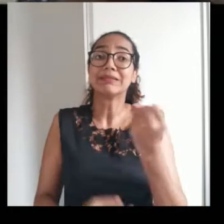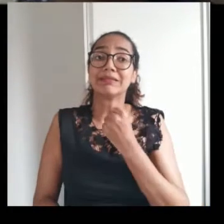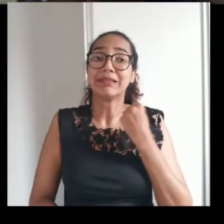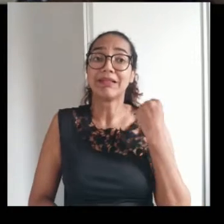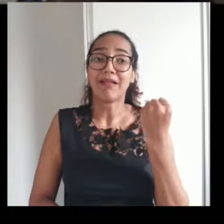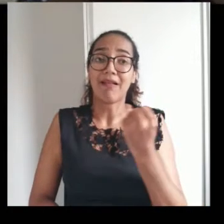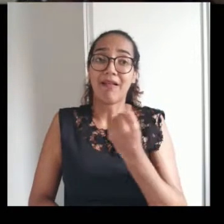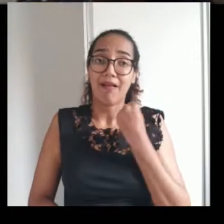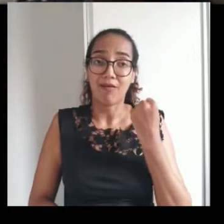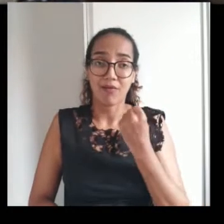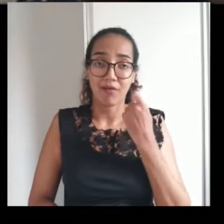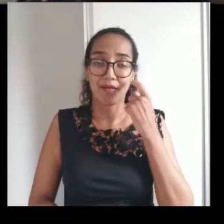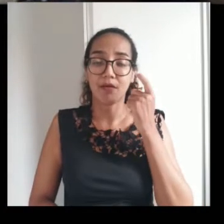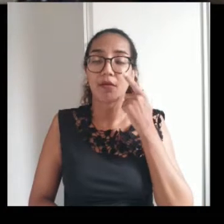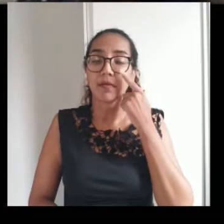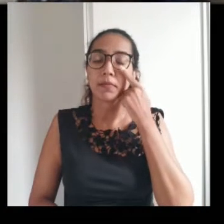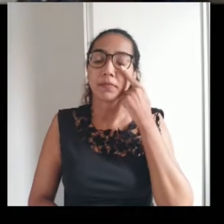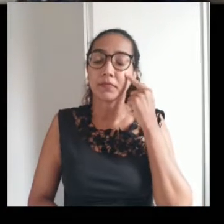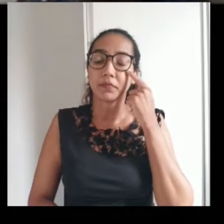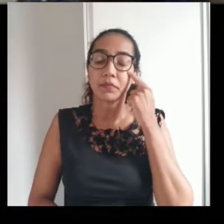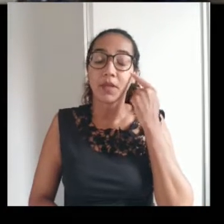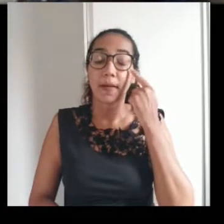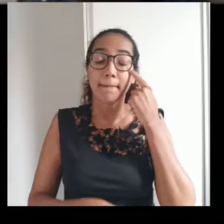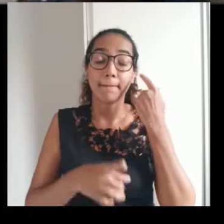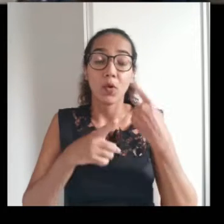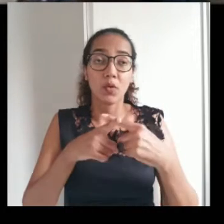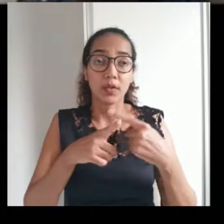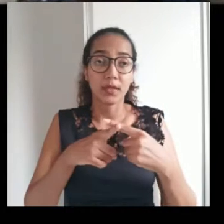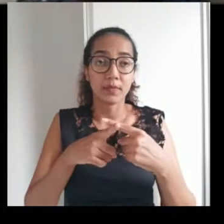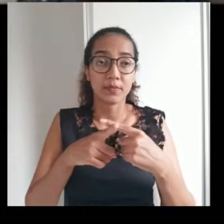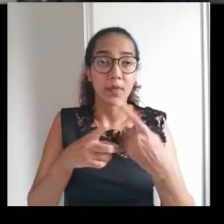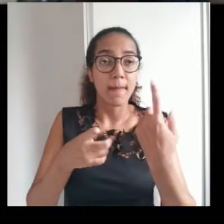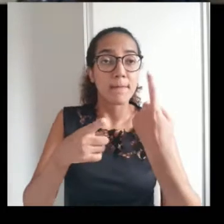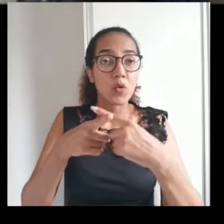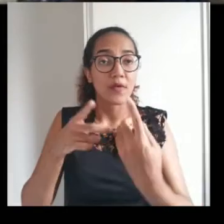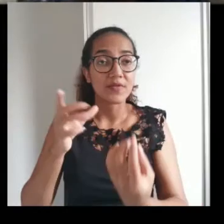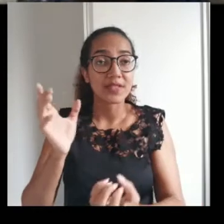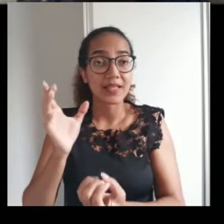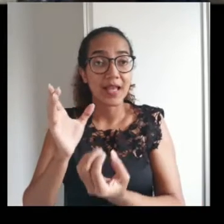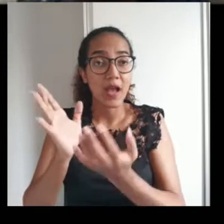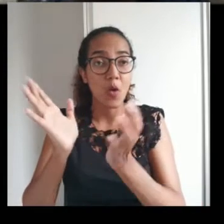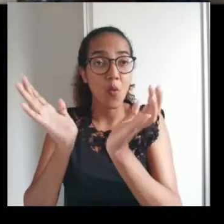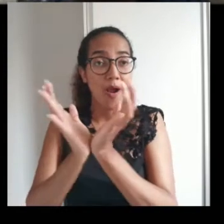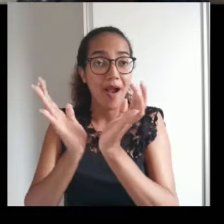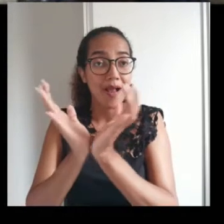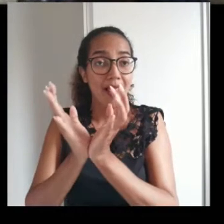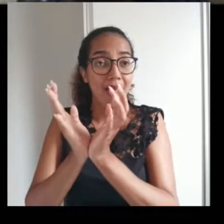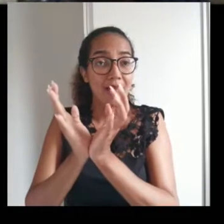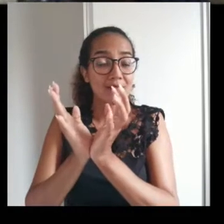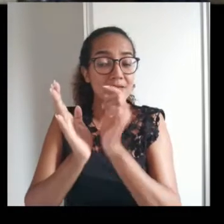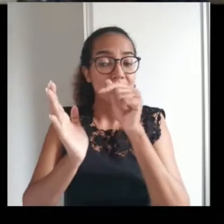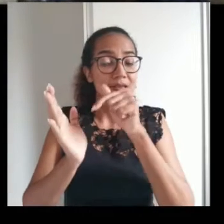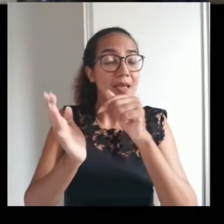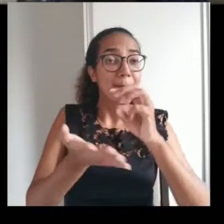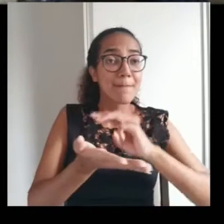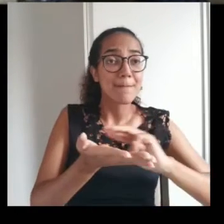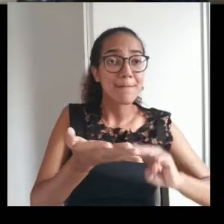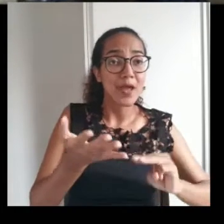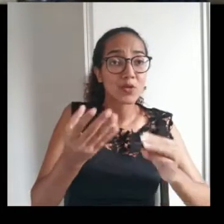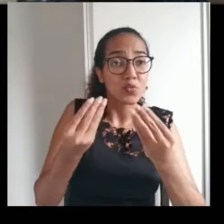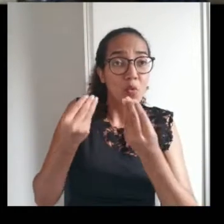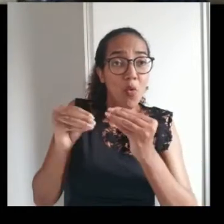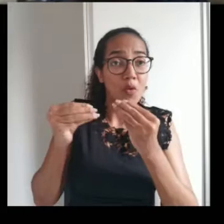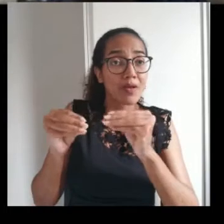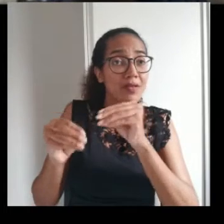você está colocando numa classe métodos que não dizem respeito à